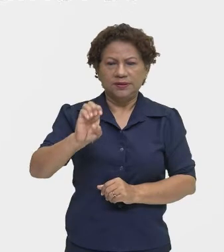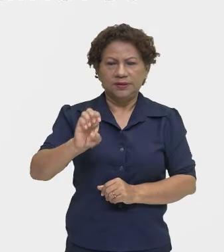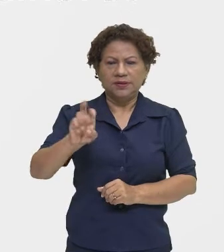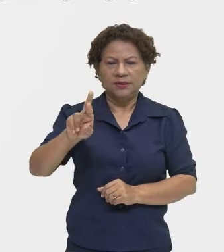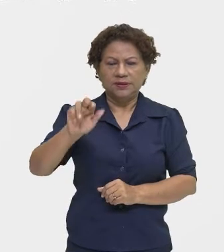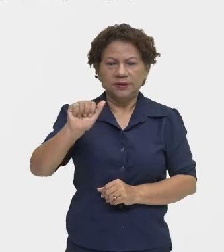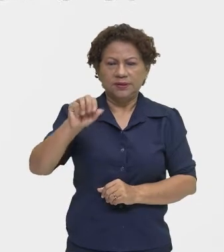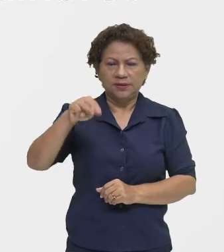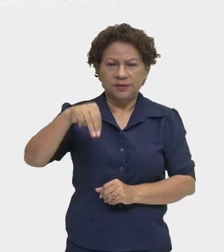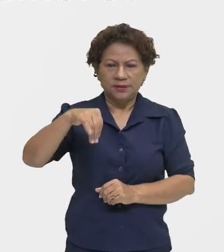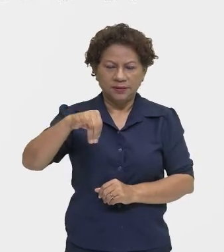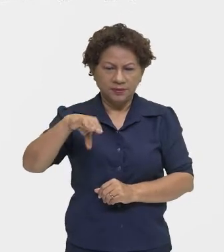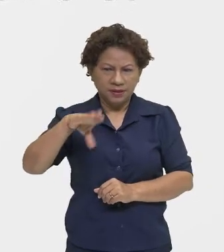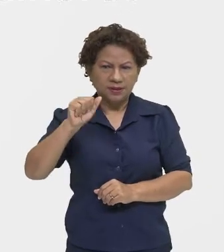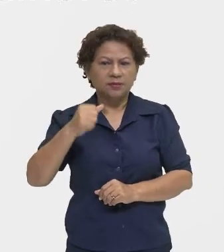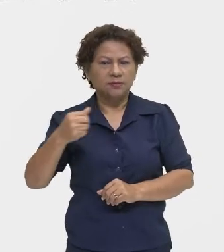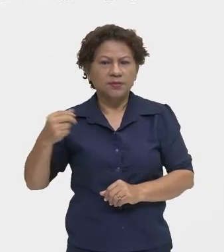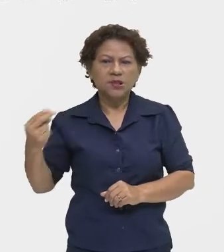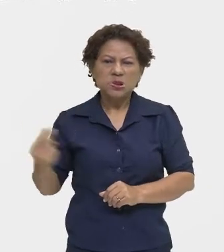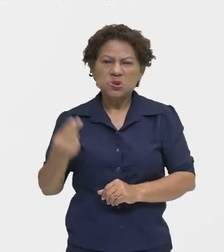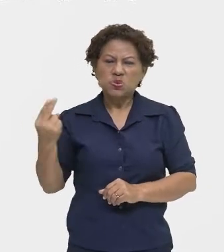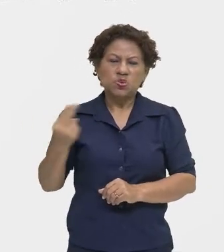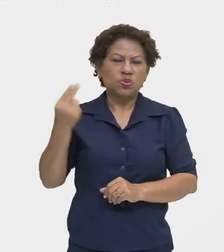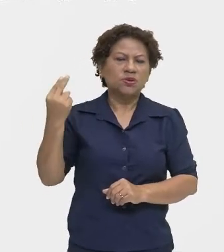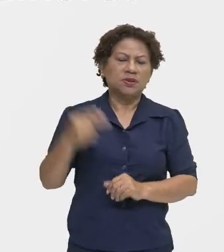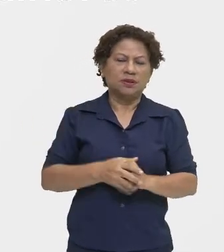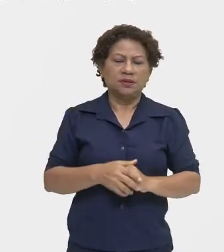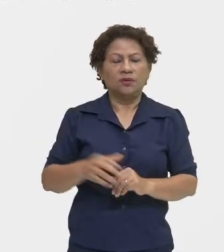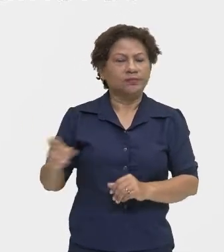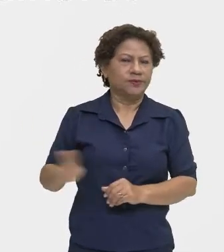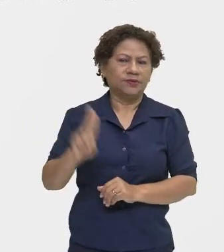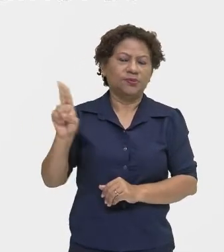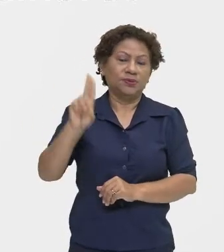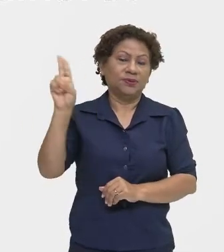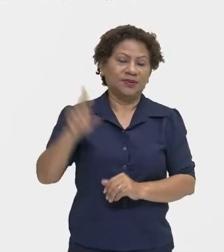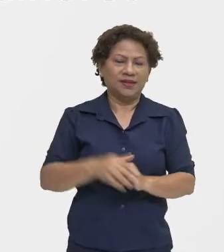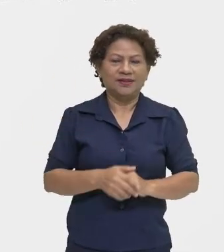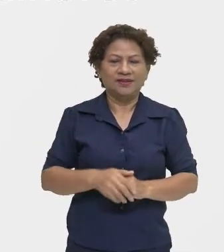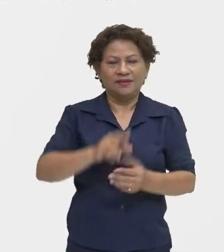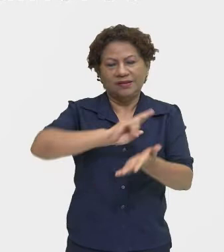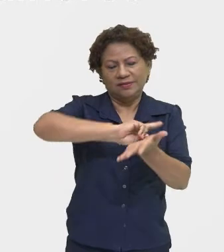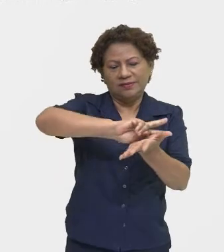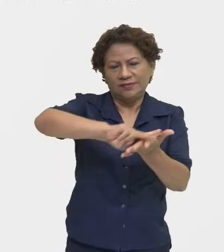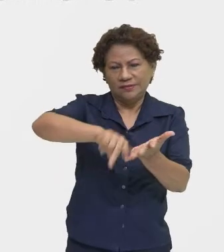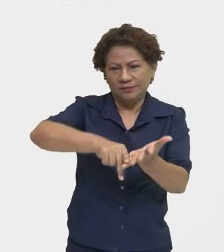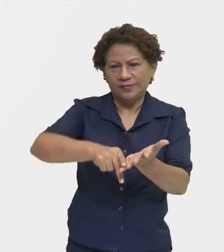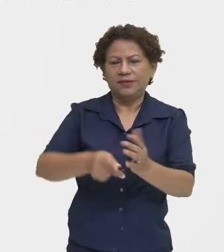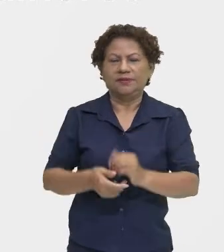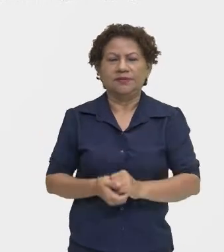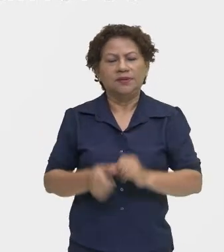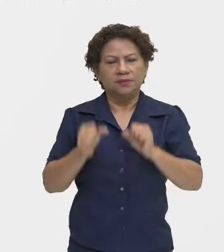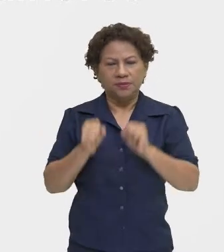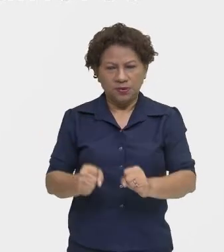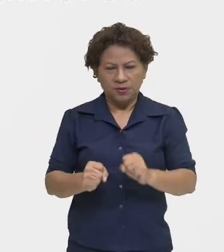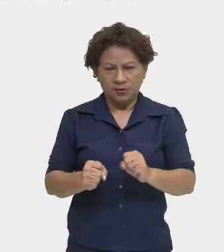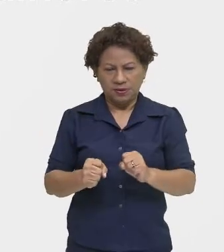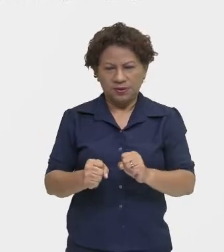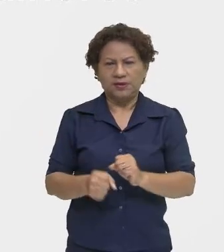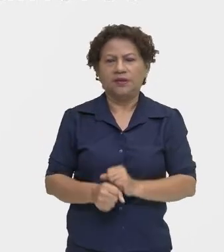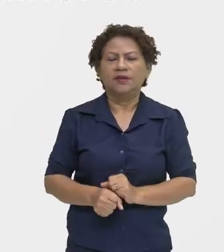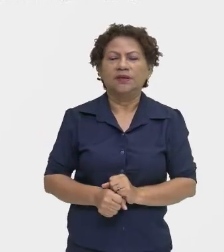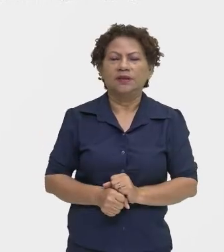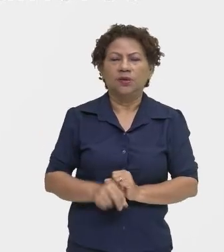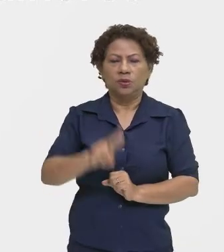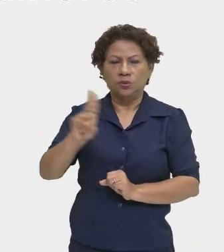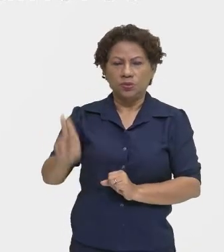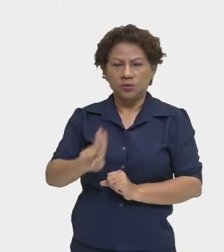um dos elementos mais utilizados justamente por sua versatilidade. Pode ser utilizado